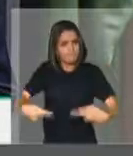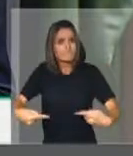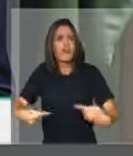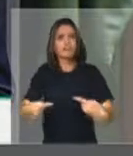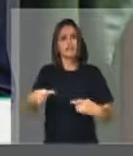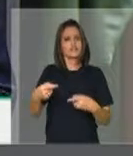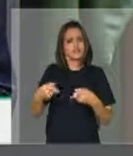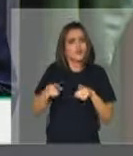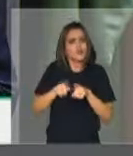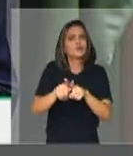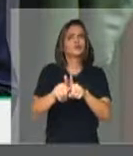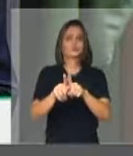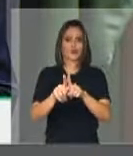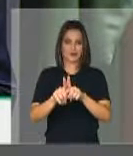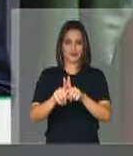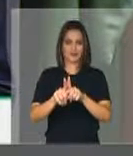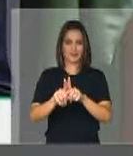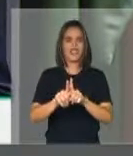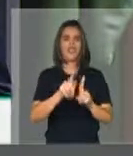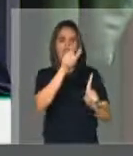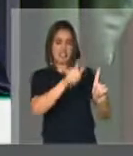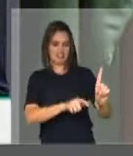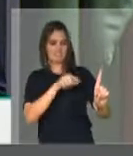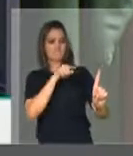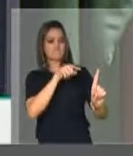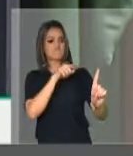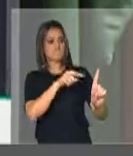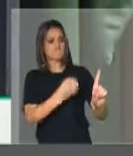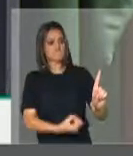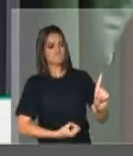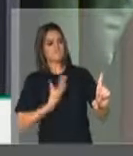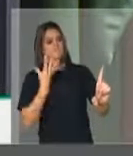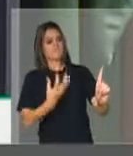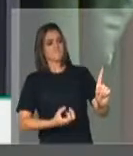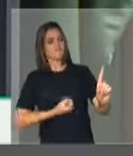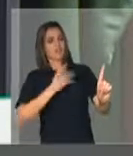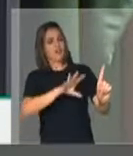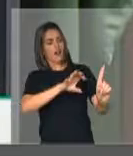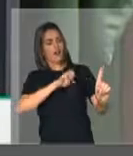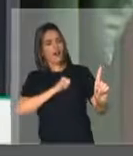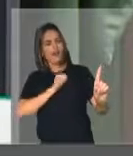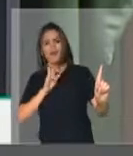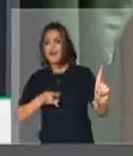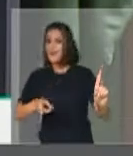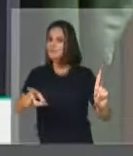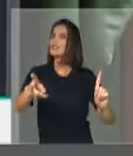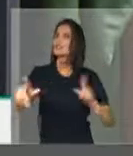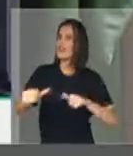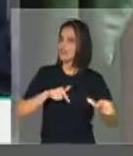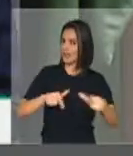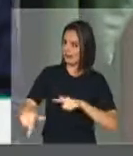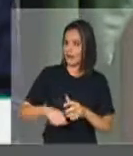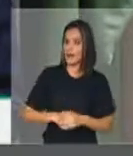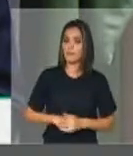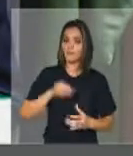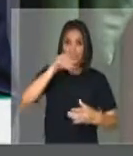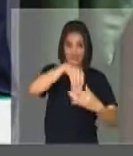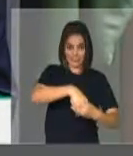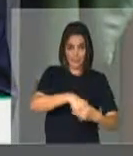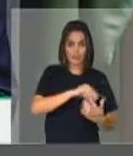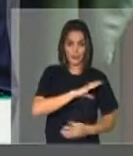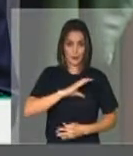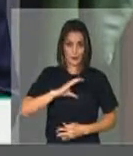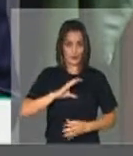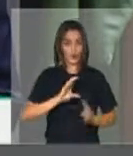na mesma trincheira. Vi ali um líder que me estimulava a seguir em frente. No Conselho de Ética, em